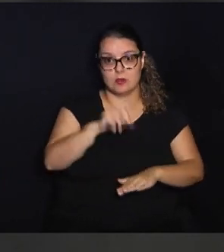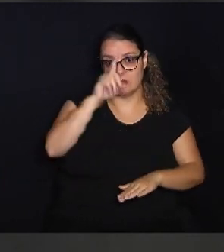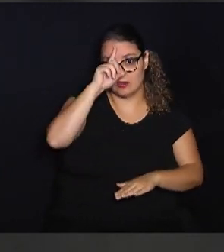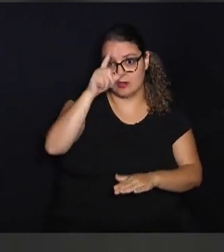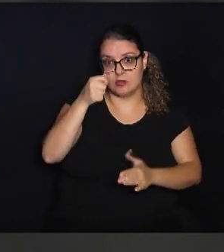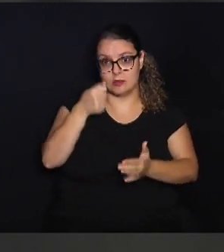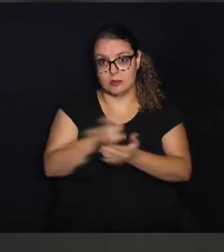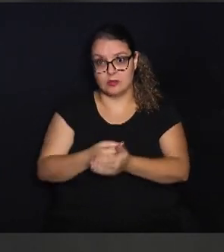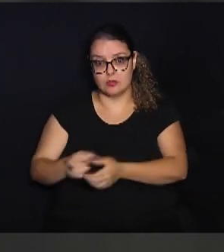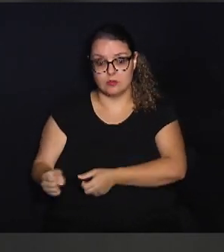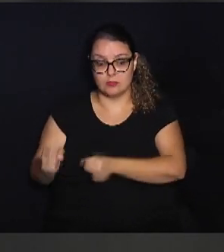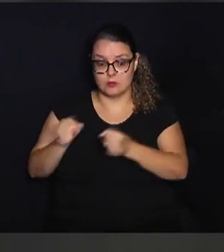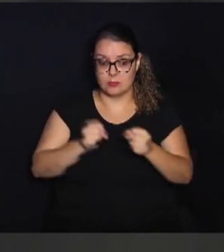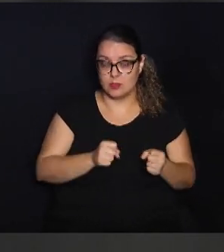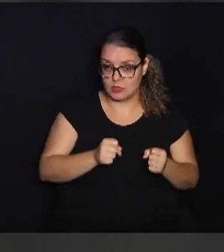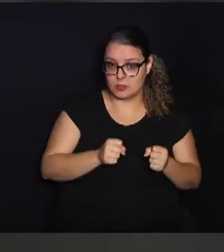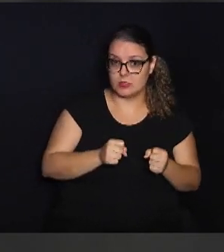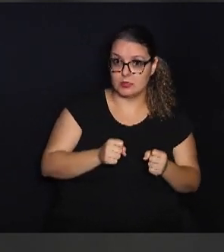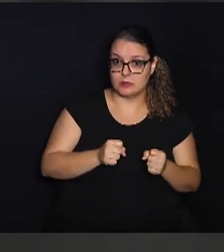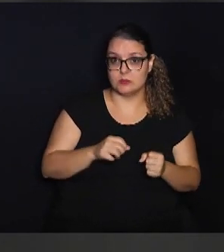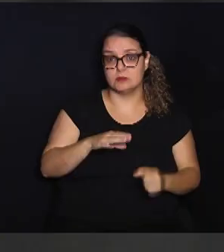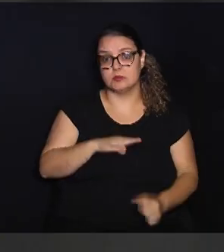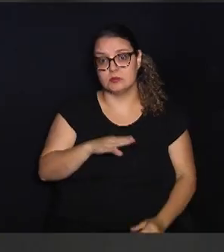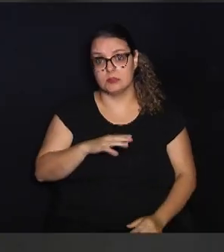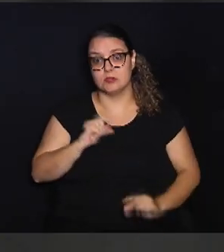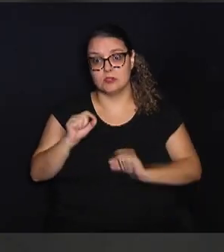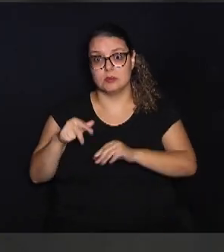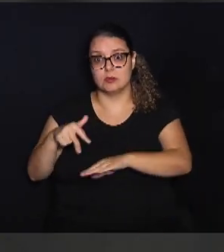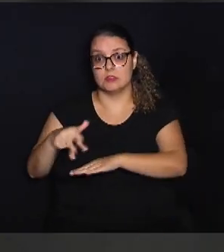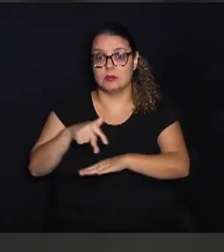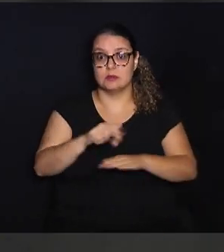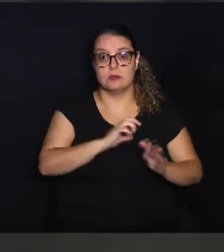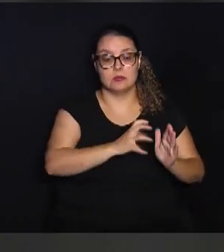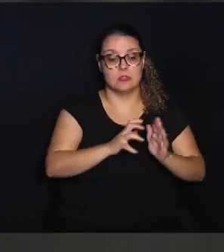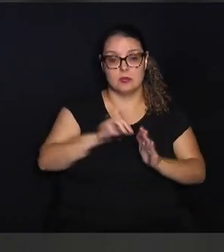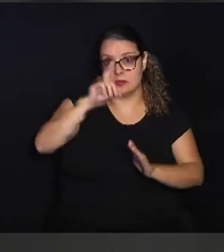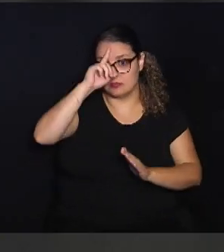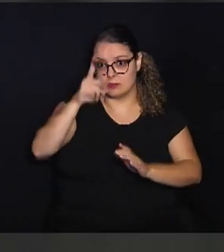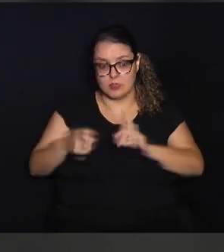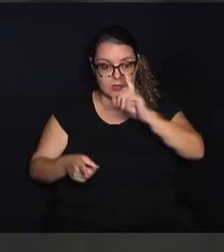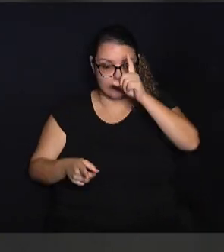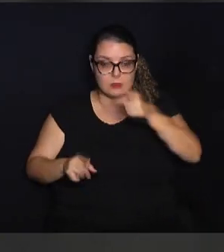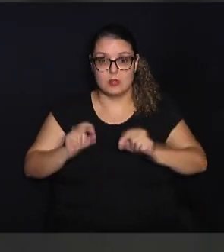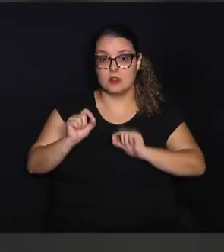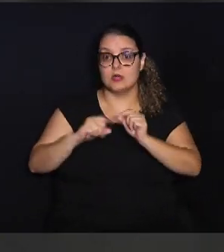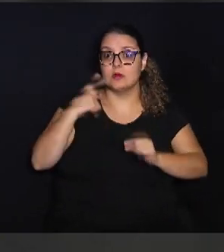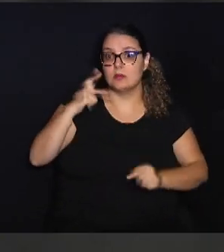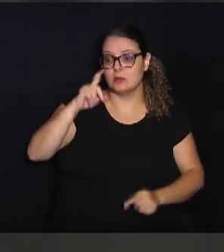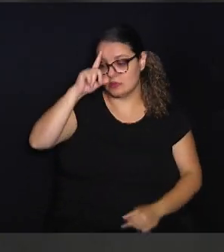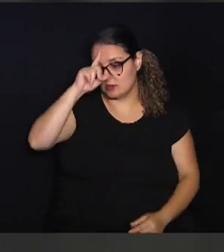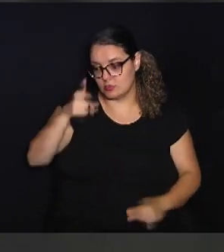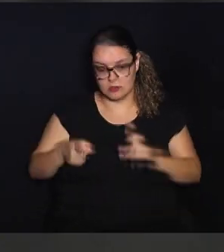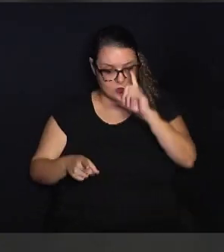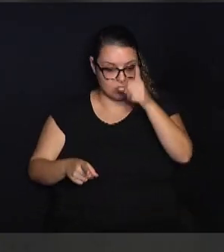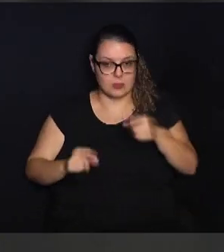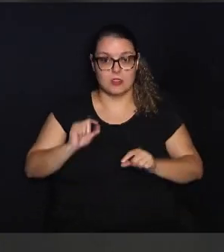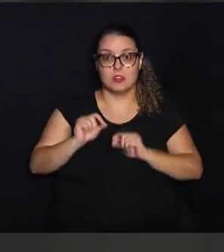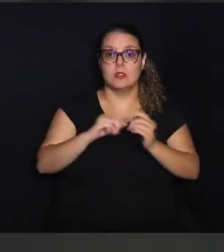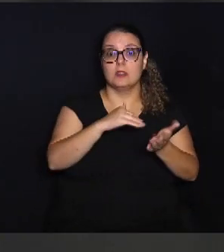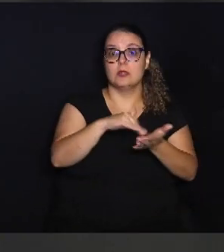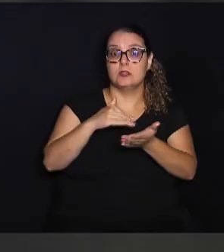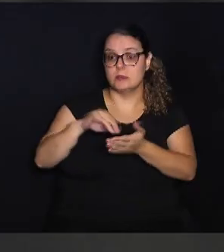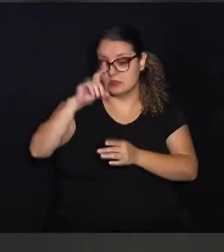na cidade, né? Quem são os atores, quem são os partidos políticos que mandam, quem são os vereadores que mandam, quem são os secretários que